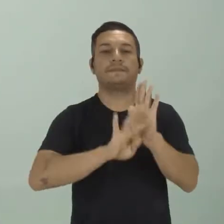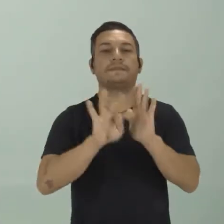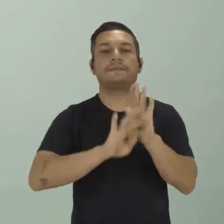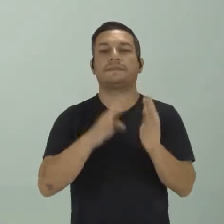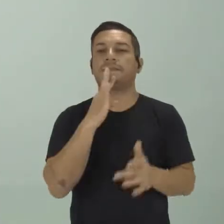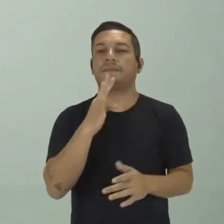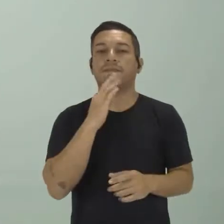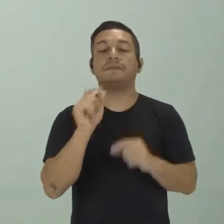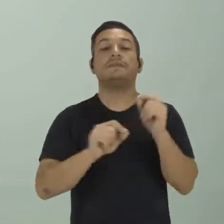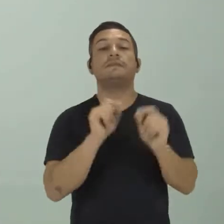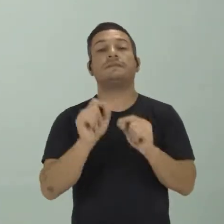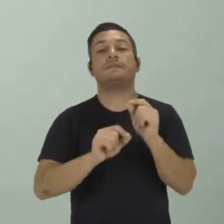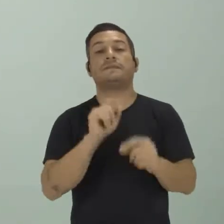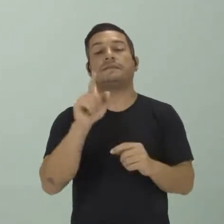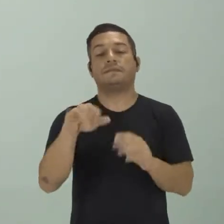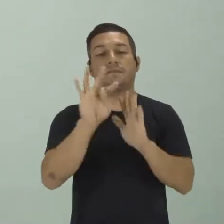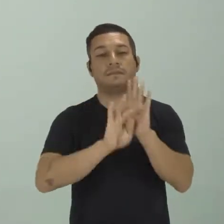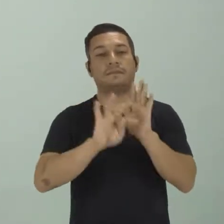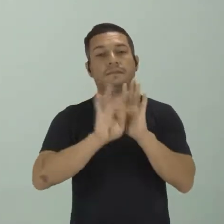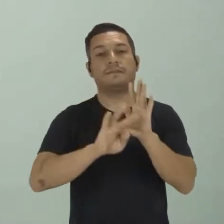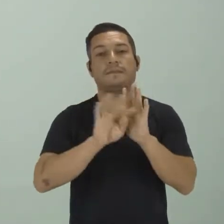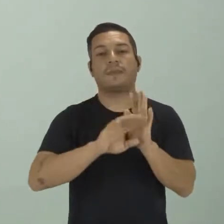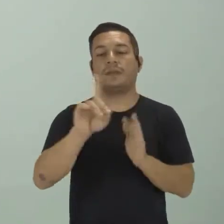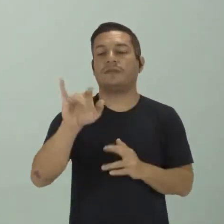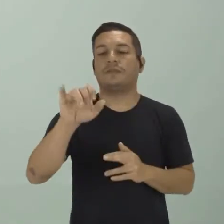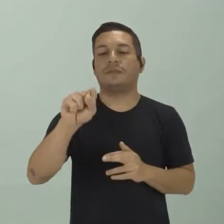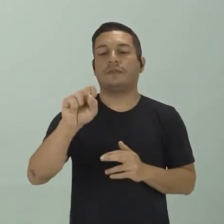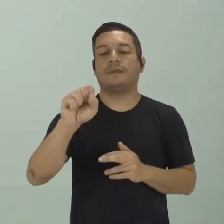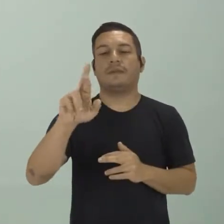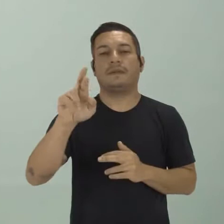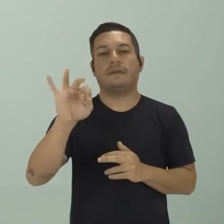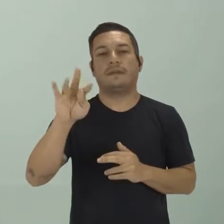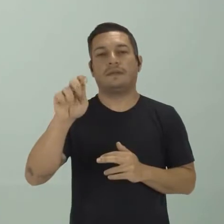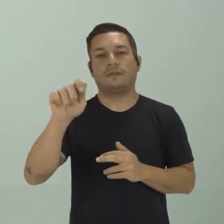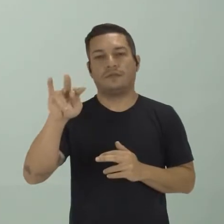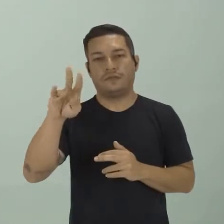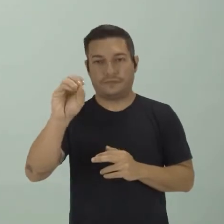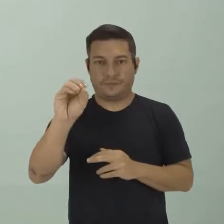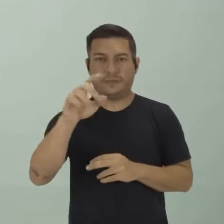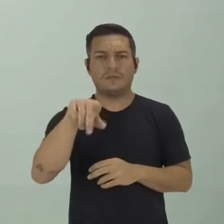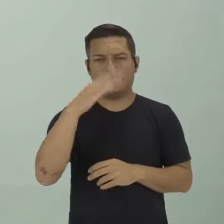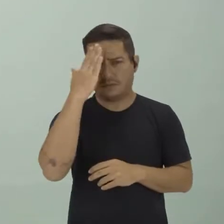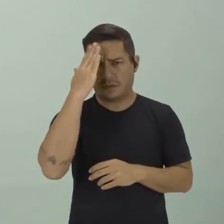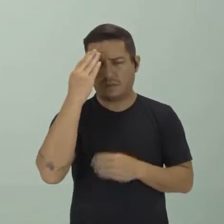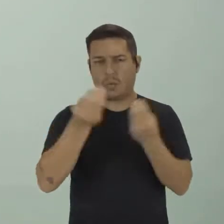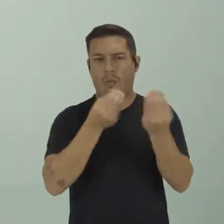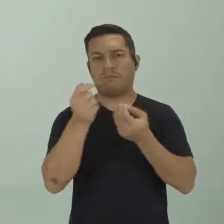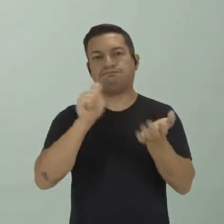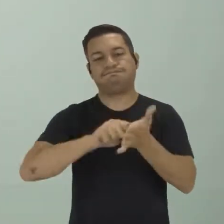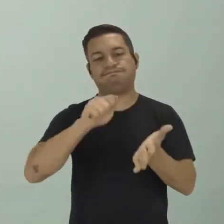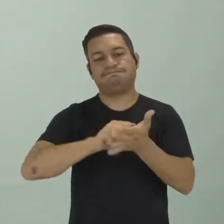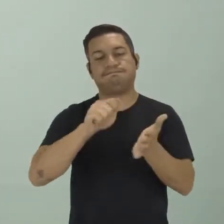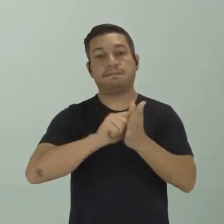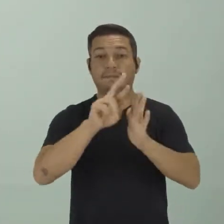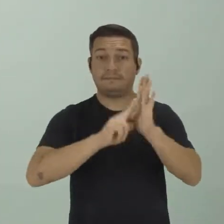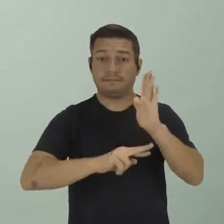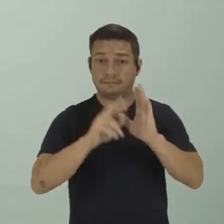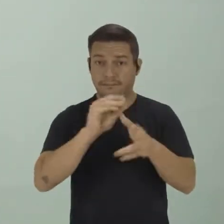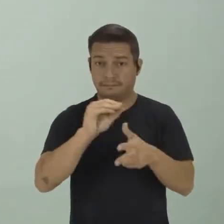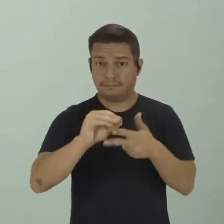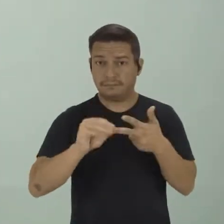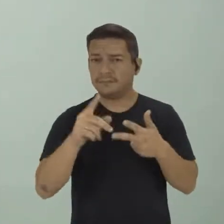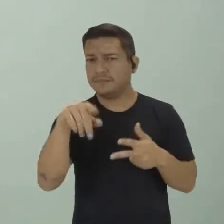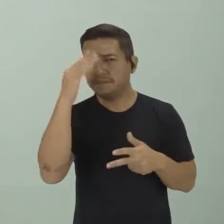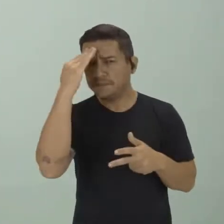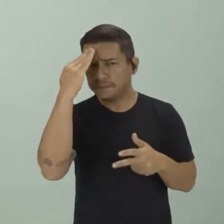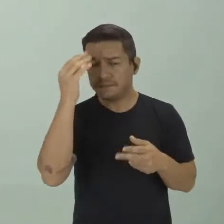conhecido mais tecnicamente como texto dissertativo argumentativo. Você sabe como escrever uma redação do Enem? Você